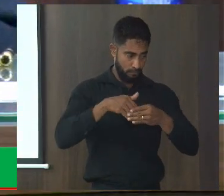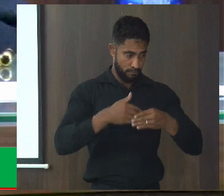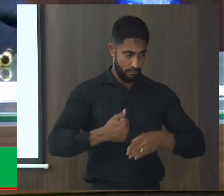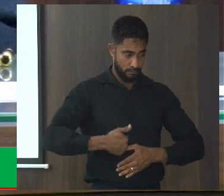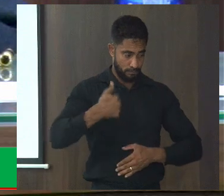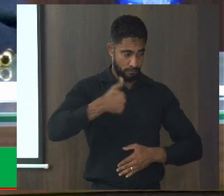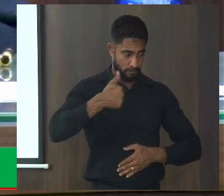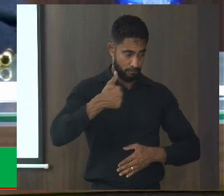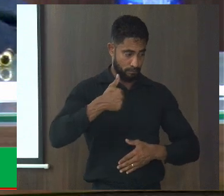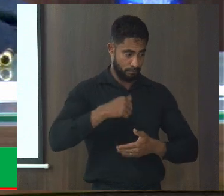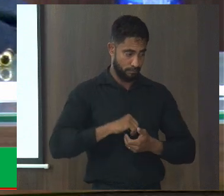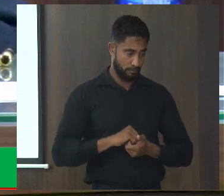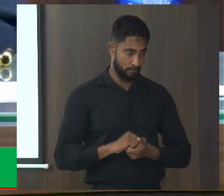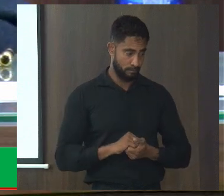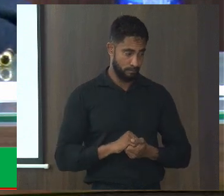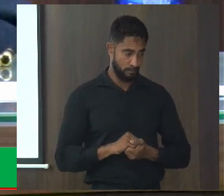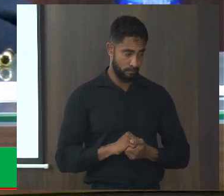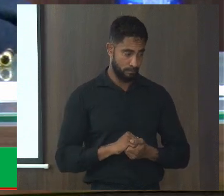primeiro turno.